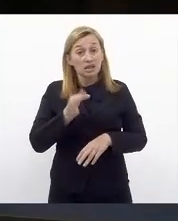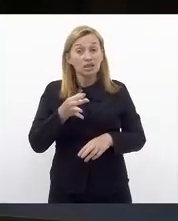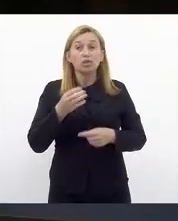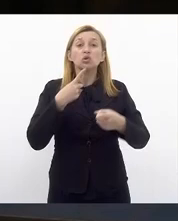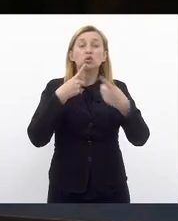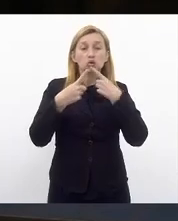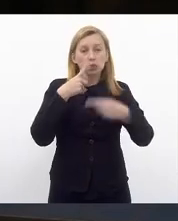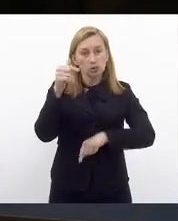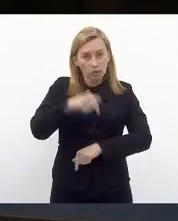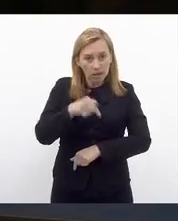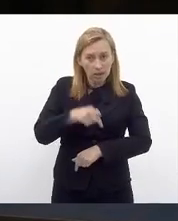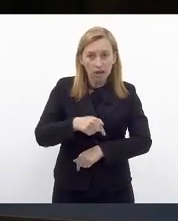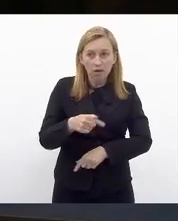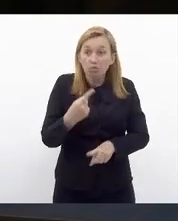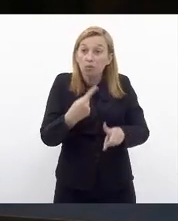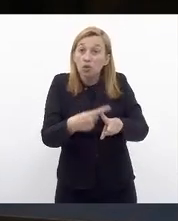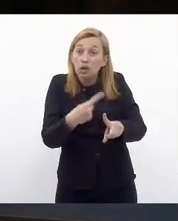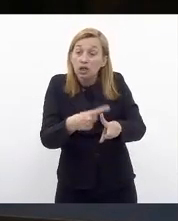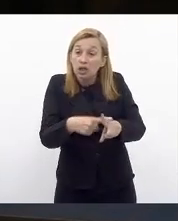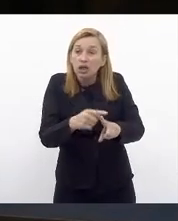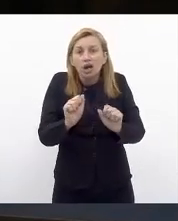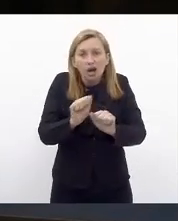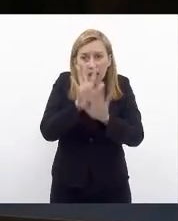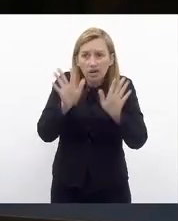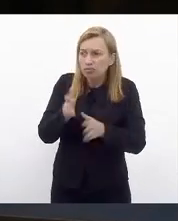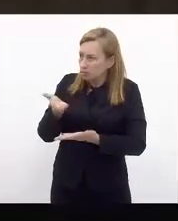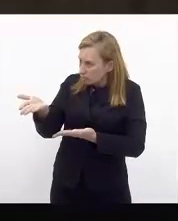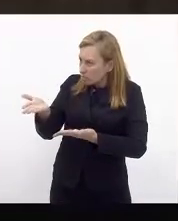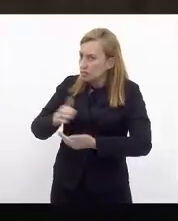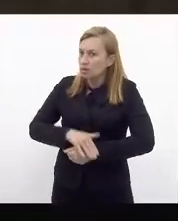conta do debate aqui porque Claro